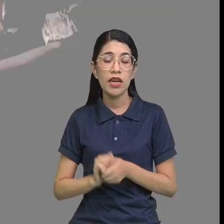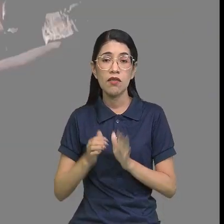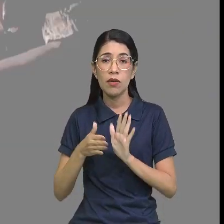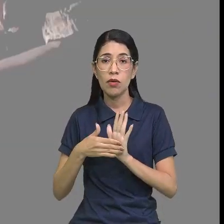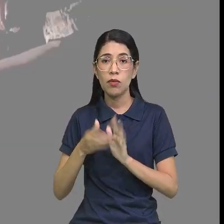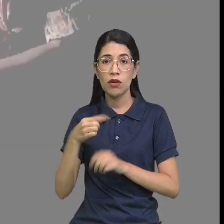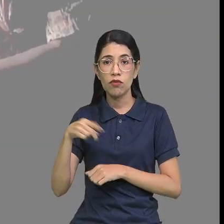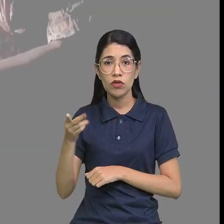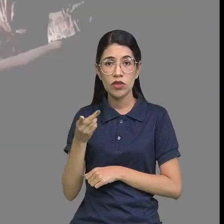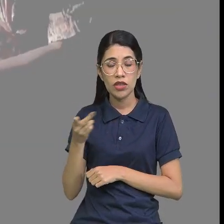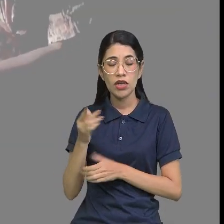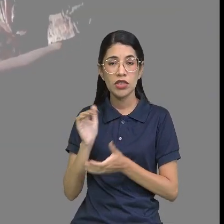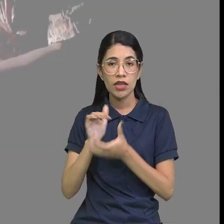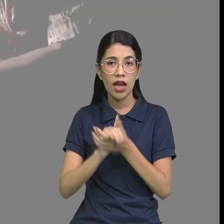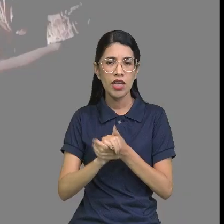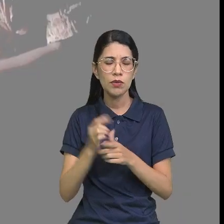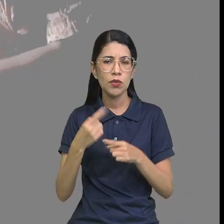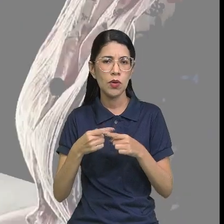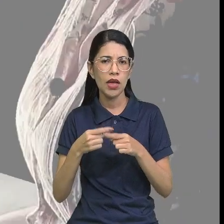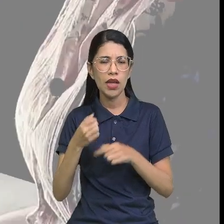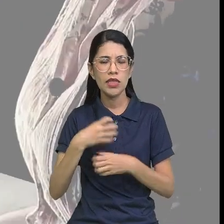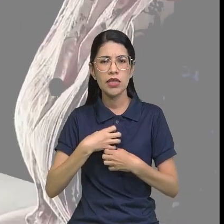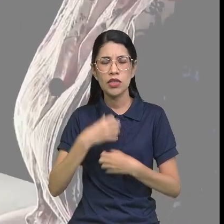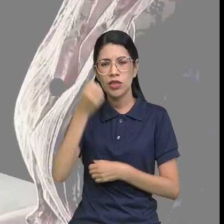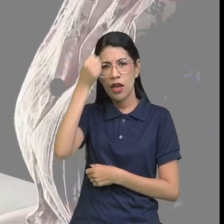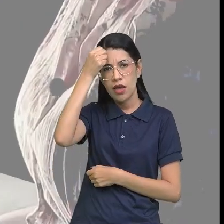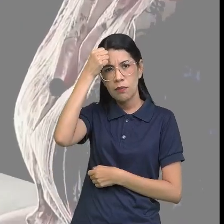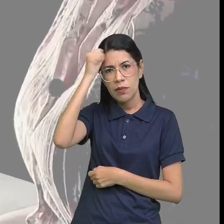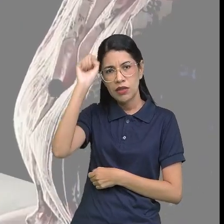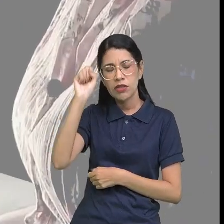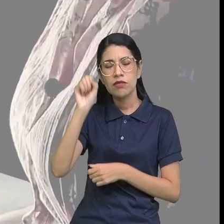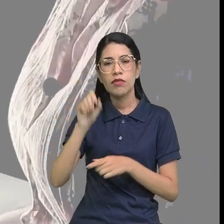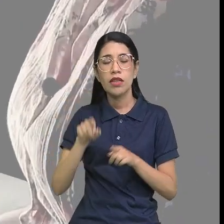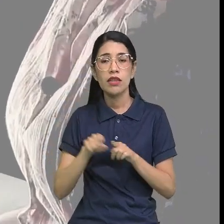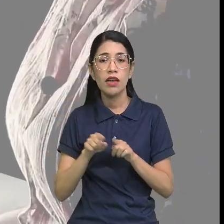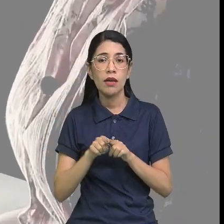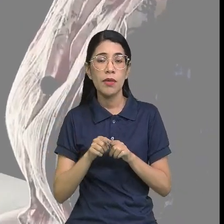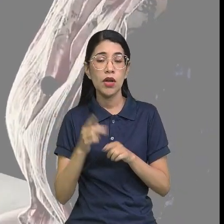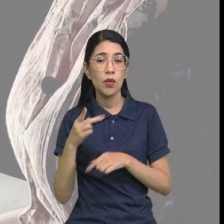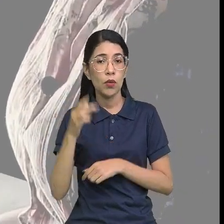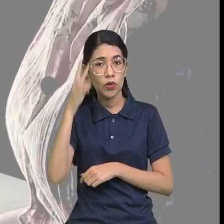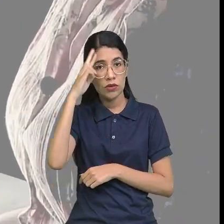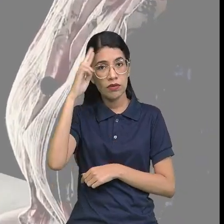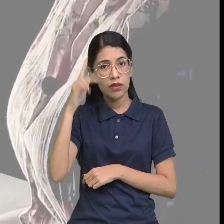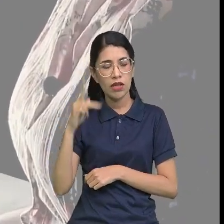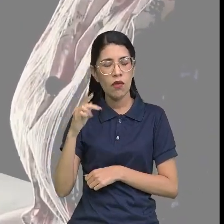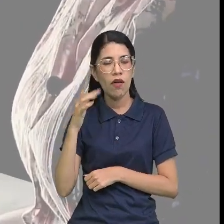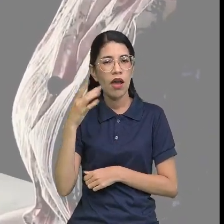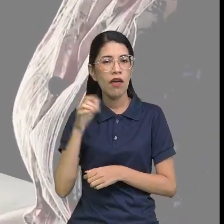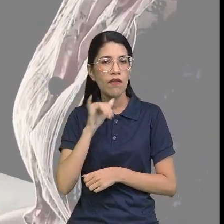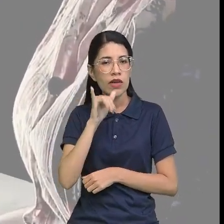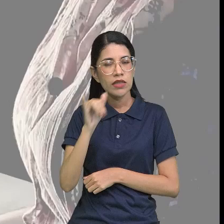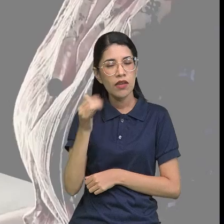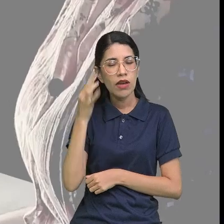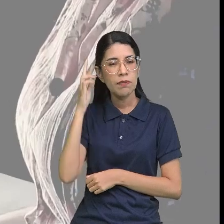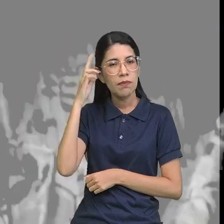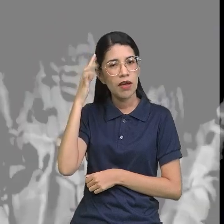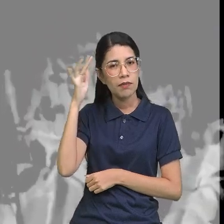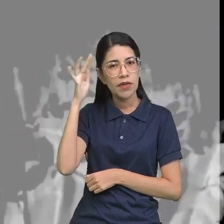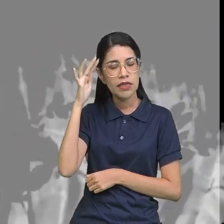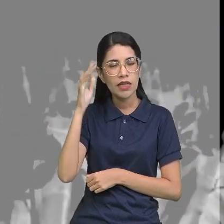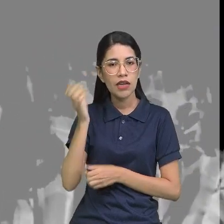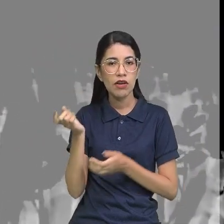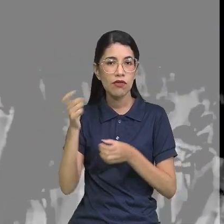casamento. Ele está arrependido. E seu chefe vai lhe avisar que pensou melhor e não vai mais lhe